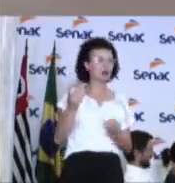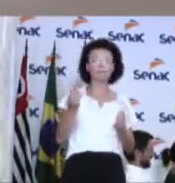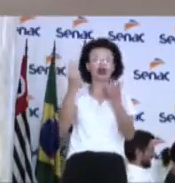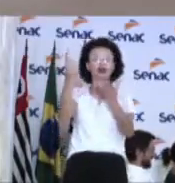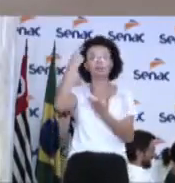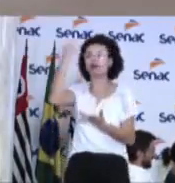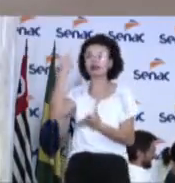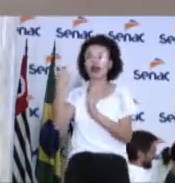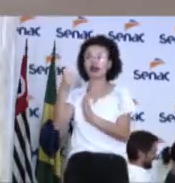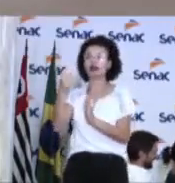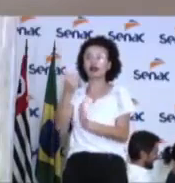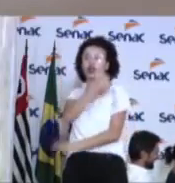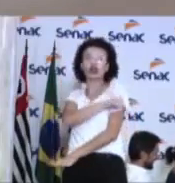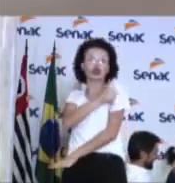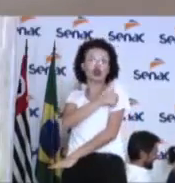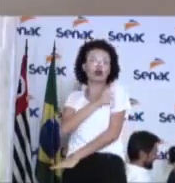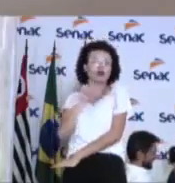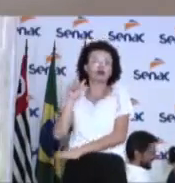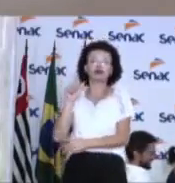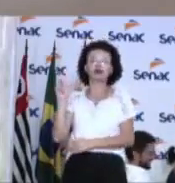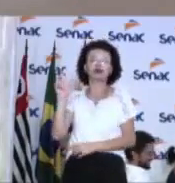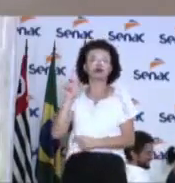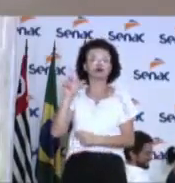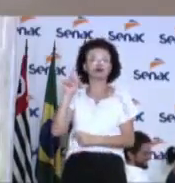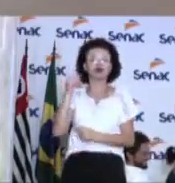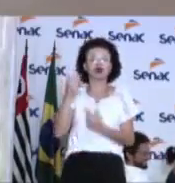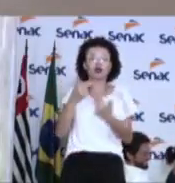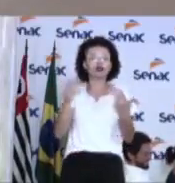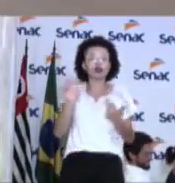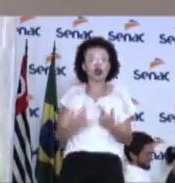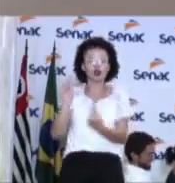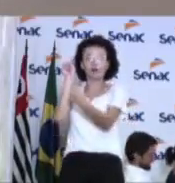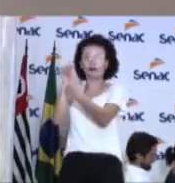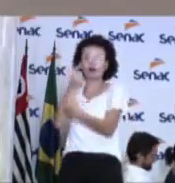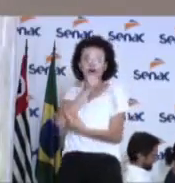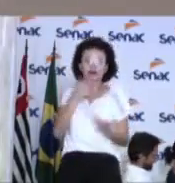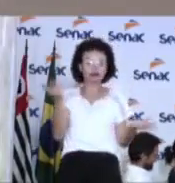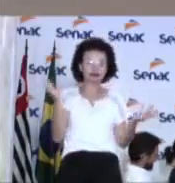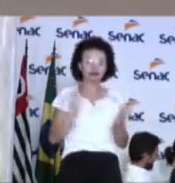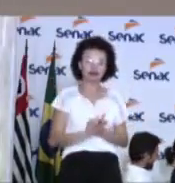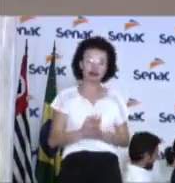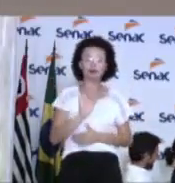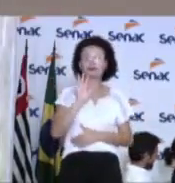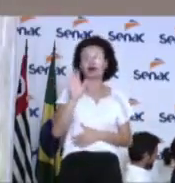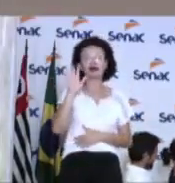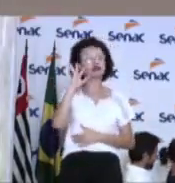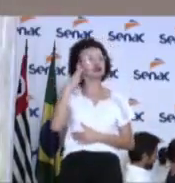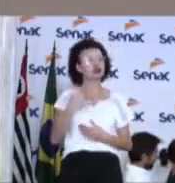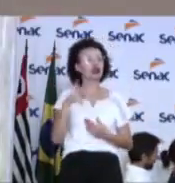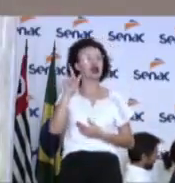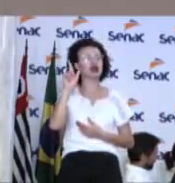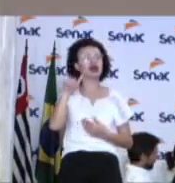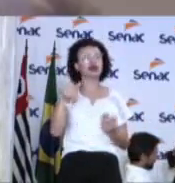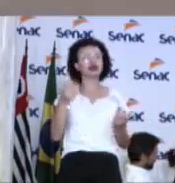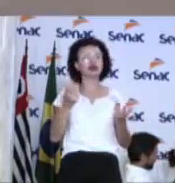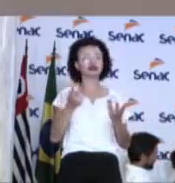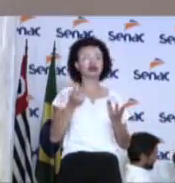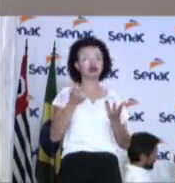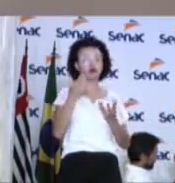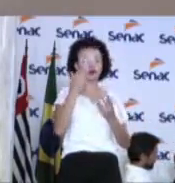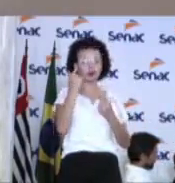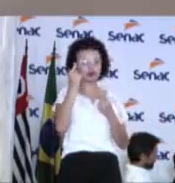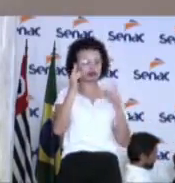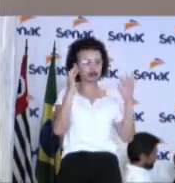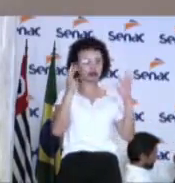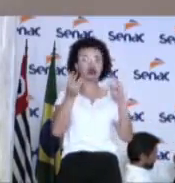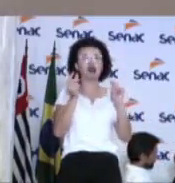mas a gente provou por pesquisas. E aí a nossa solução aqui foi, a gente faz a série